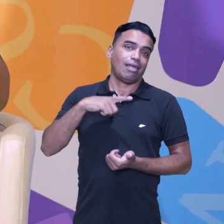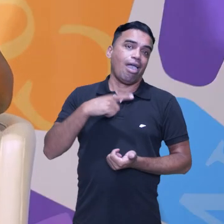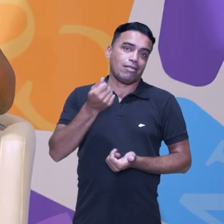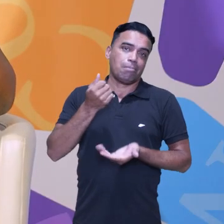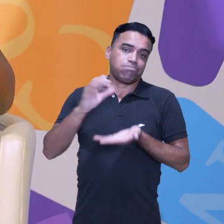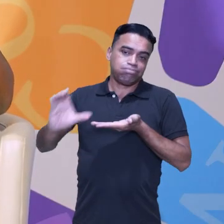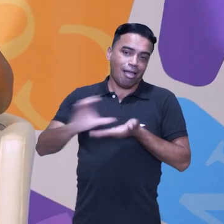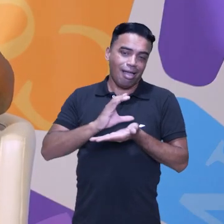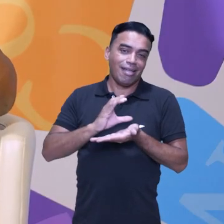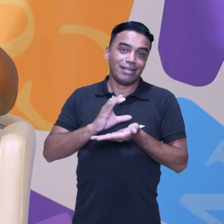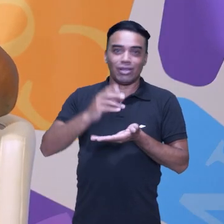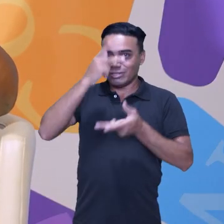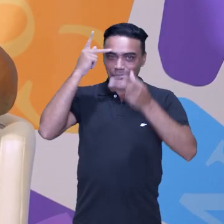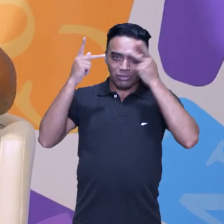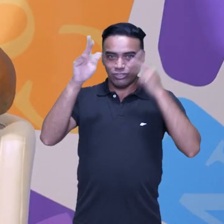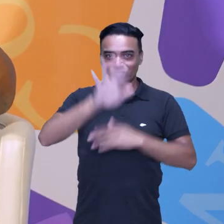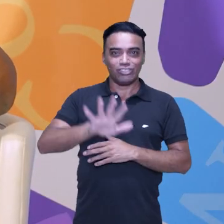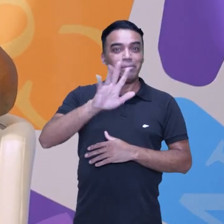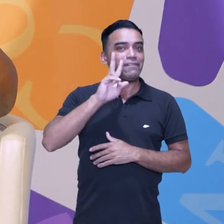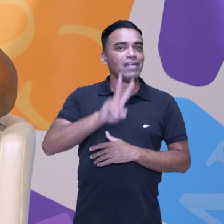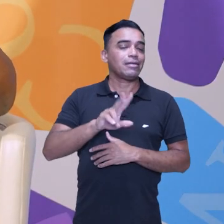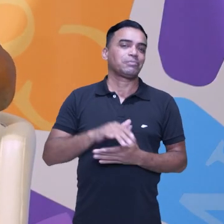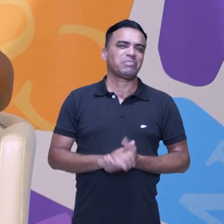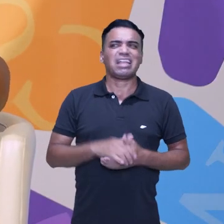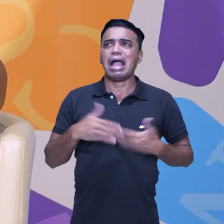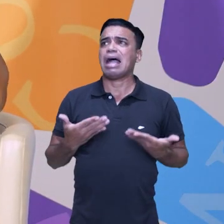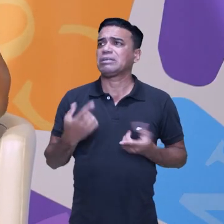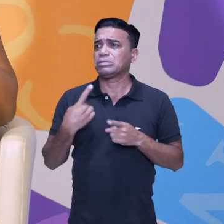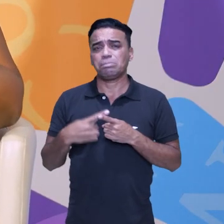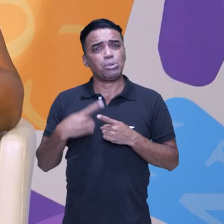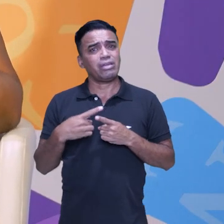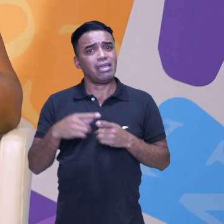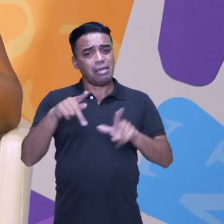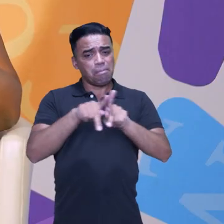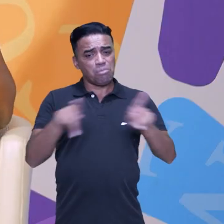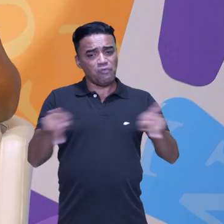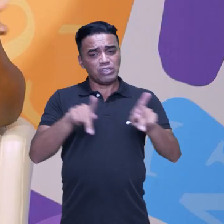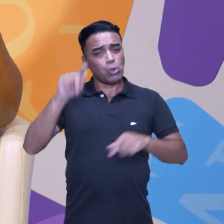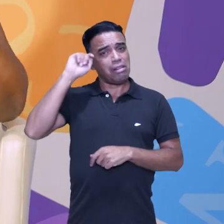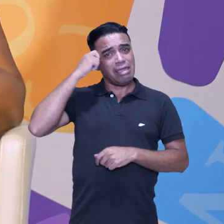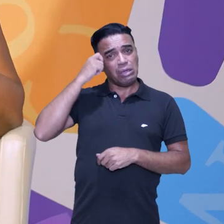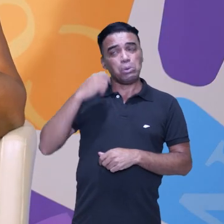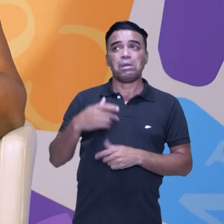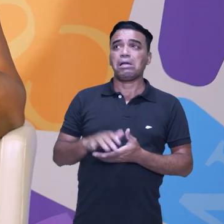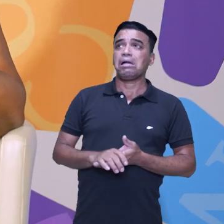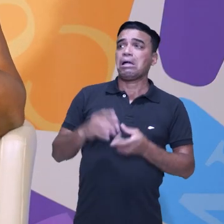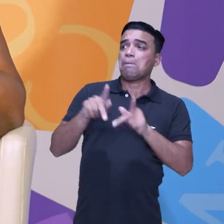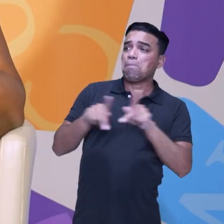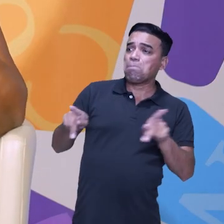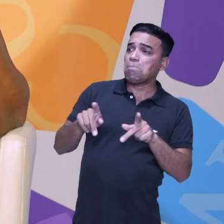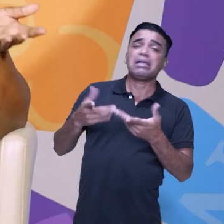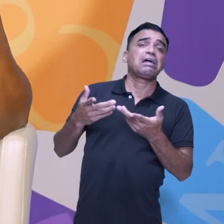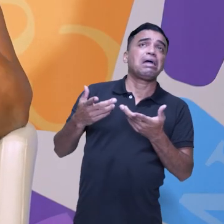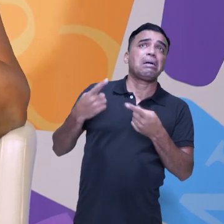porque as pessoas geralmente a gente ouvia assim, mas por que professores negros? Mas por que empreendedores negros?